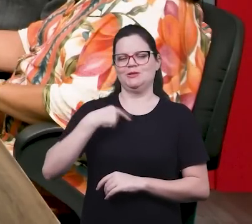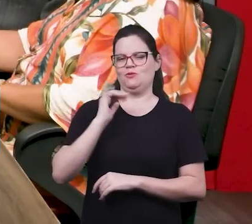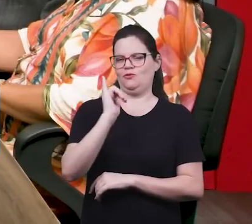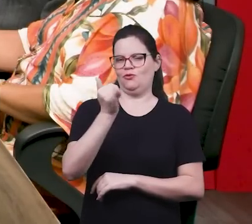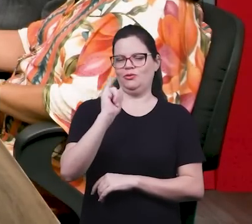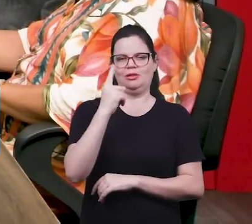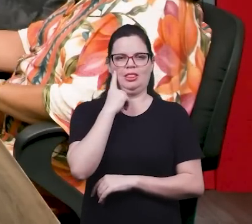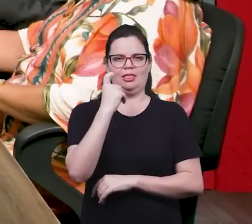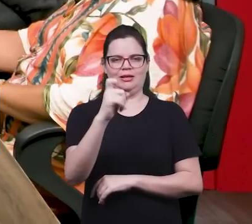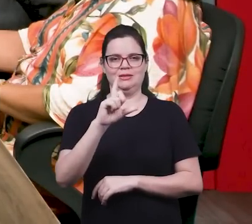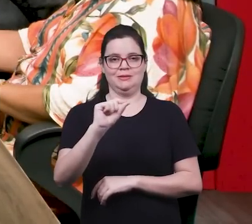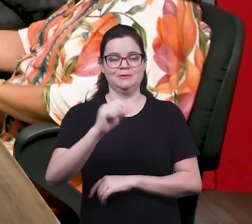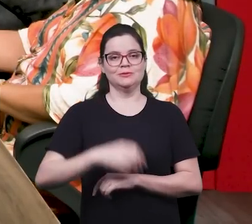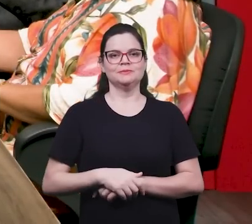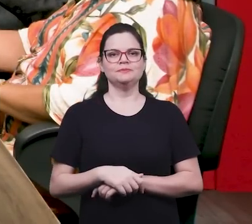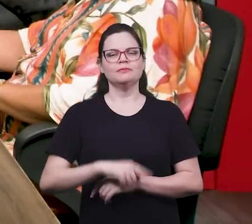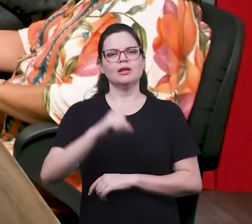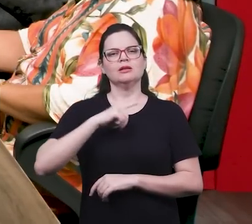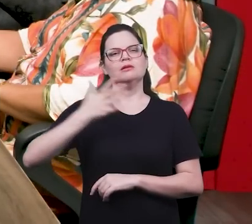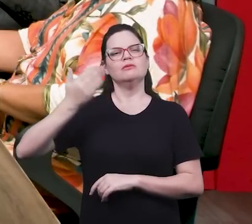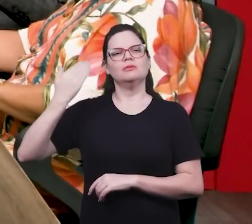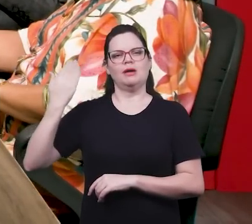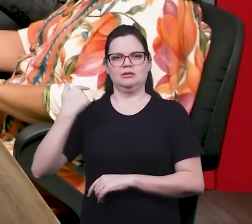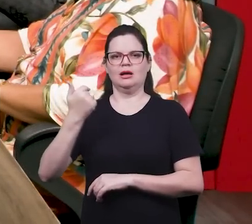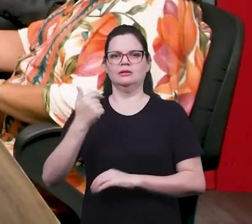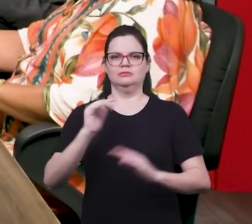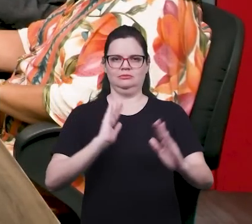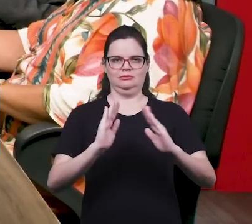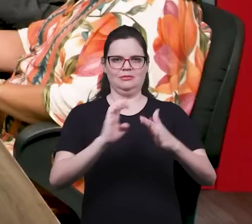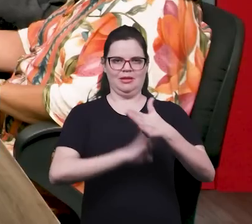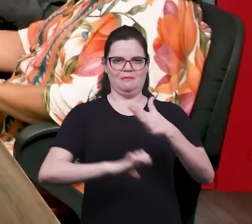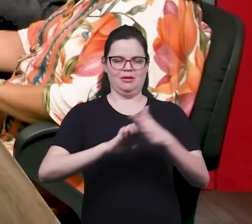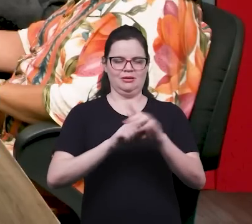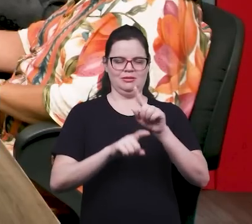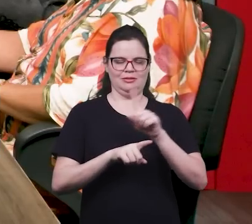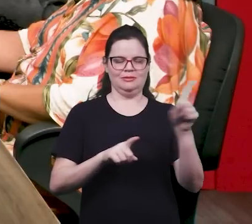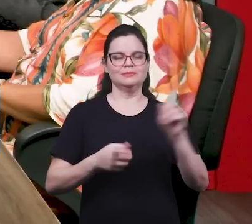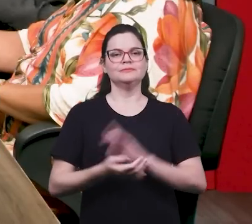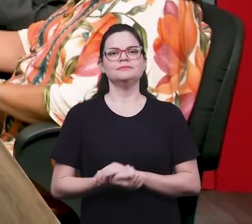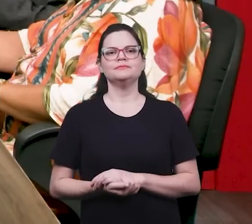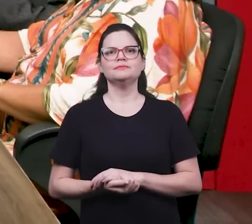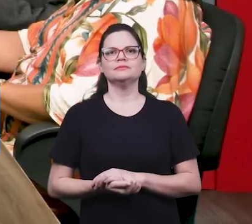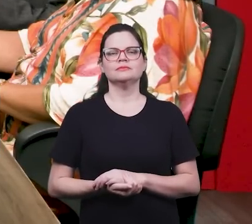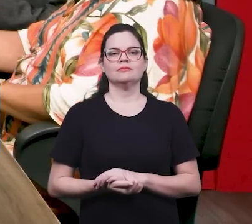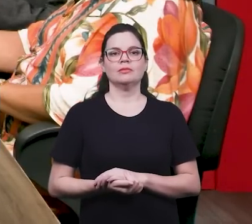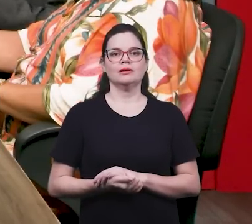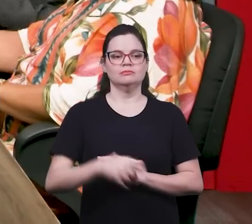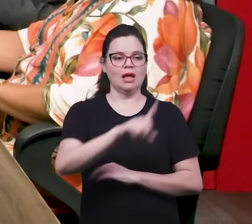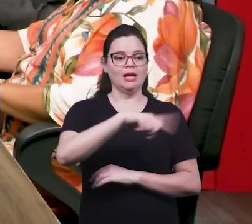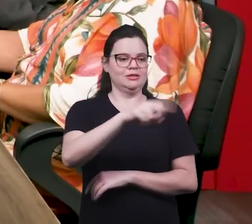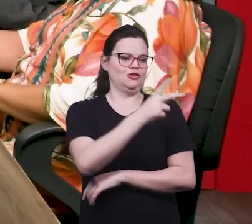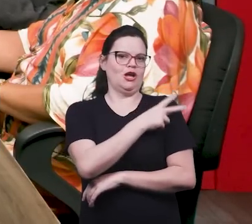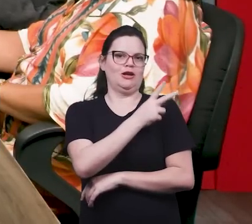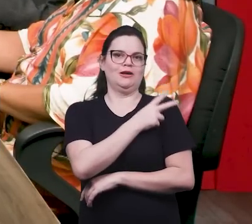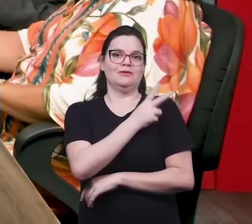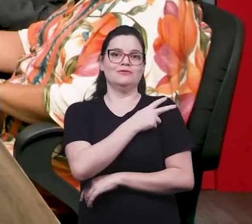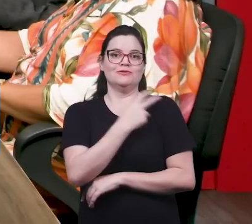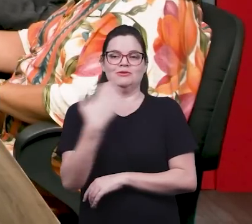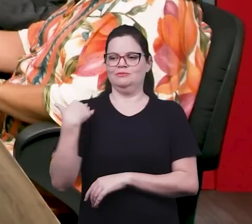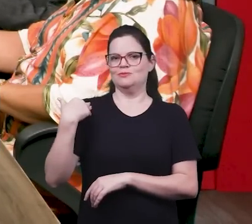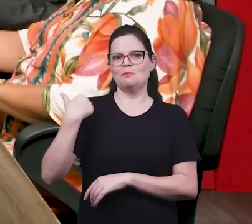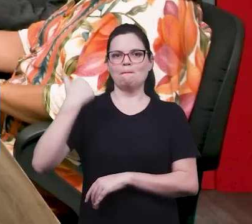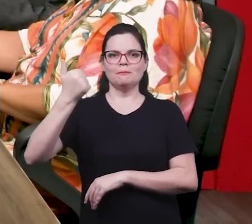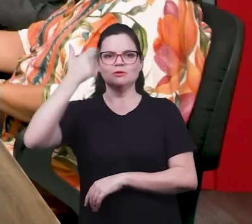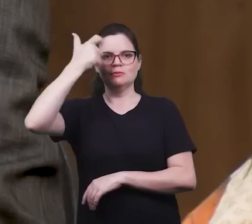interessante. Eu, um determinado tempo, na companhia que eu trabalhava, na Vale do Rio Doce, eu fui escolhido para